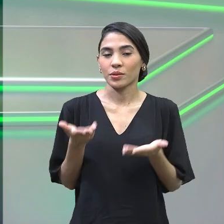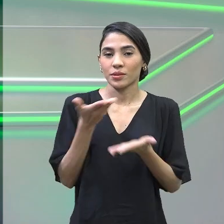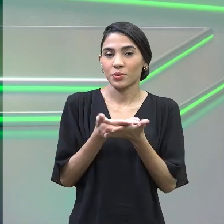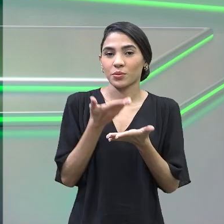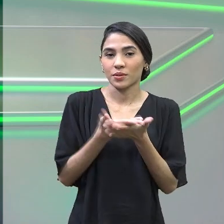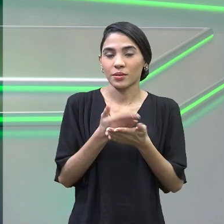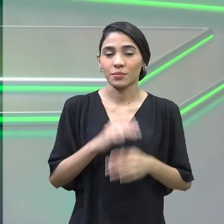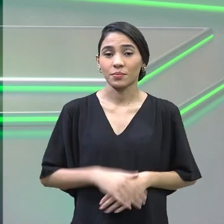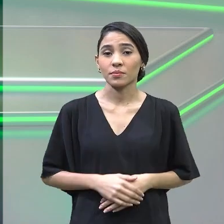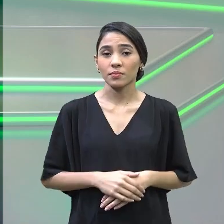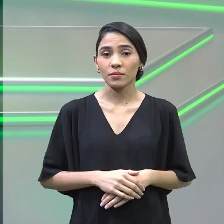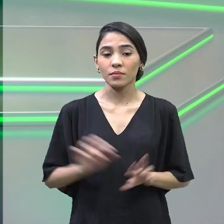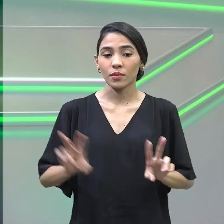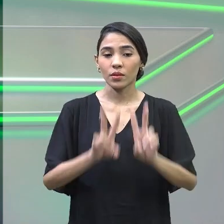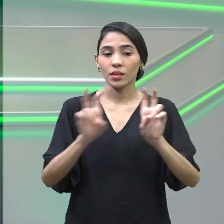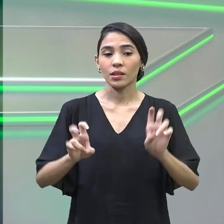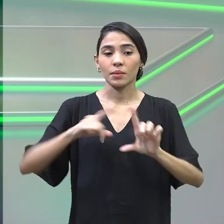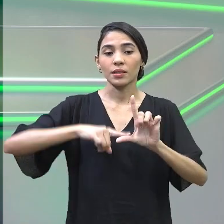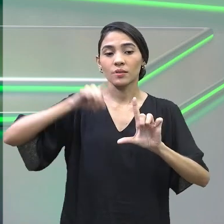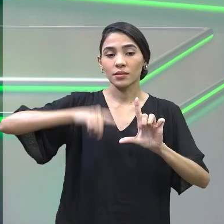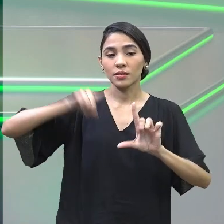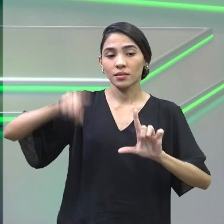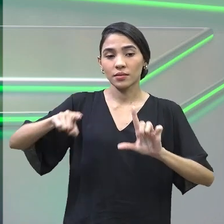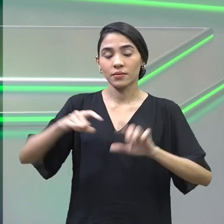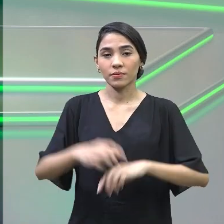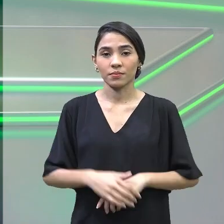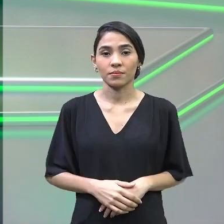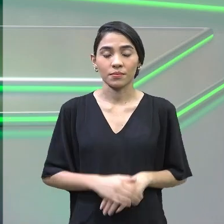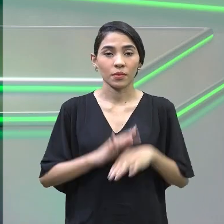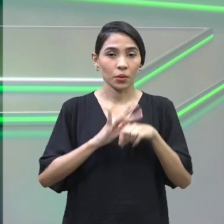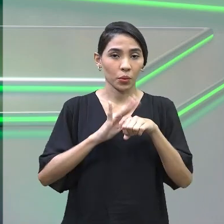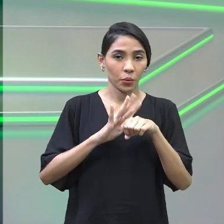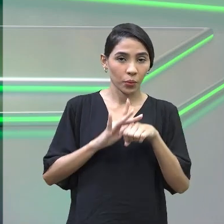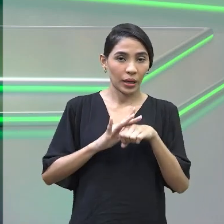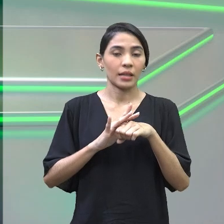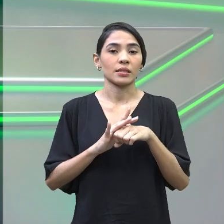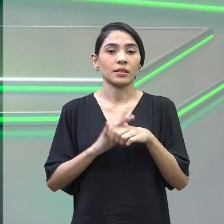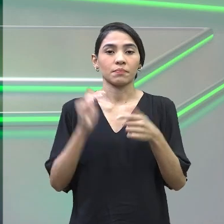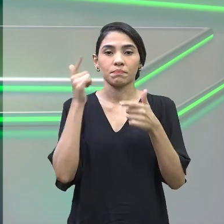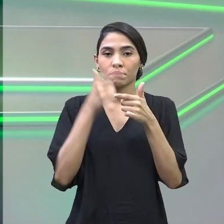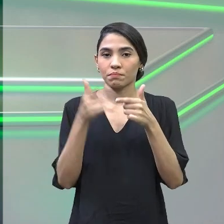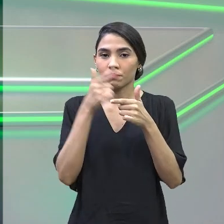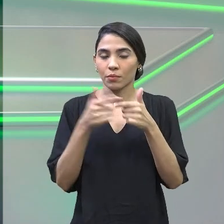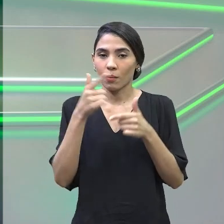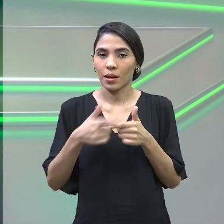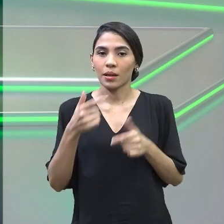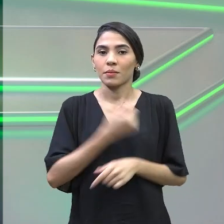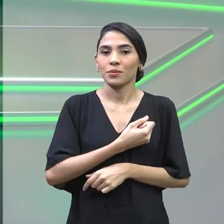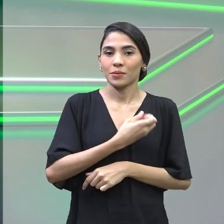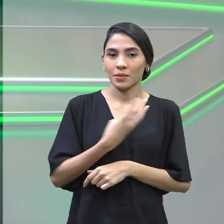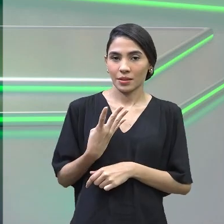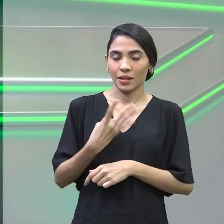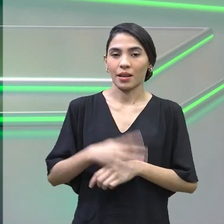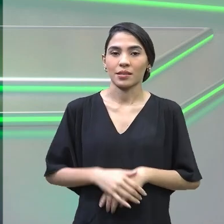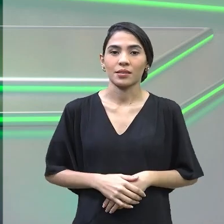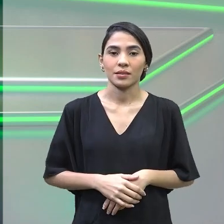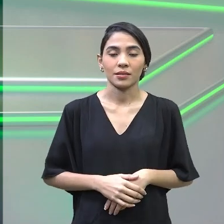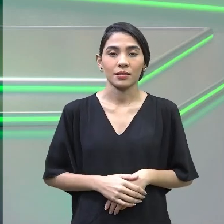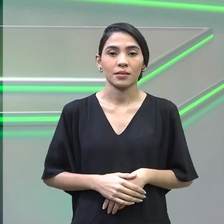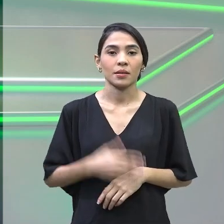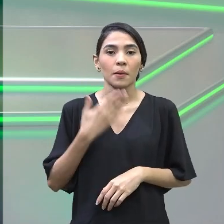hoje sobre a questão dos gráficos, nas doenças, nos casos, nas quantidades, para